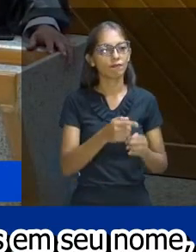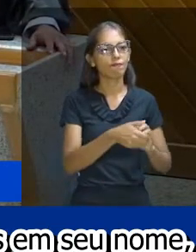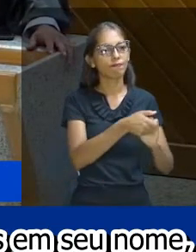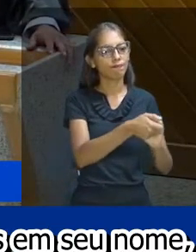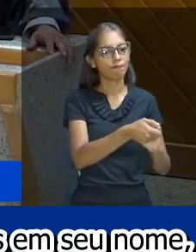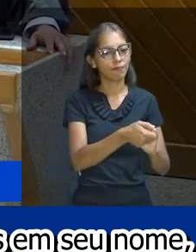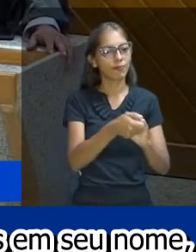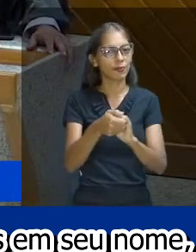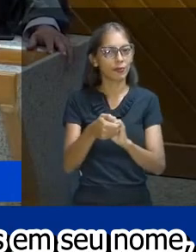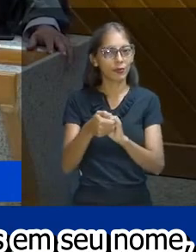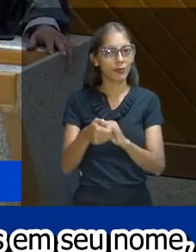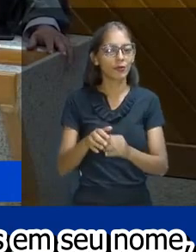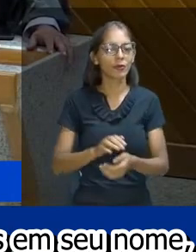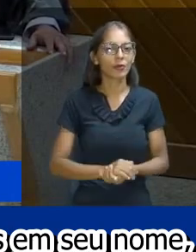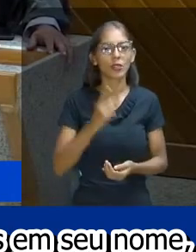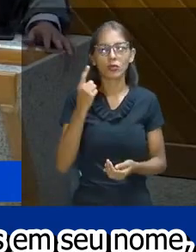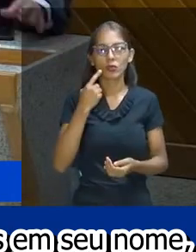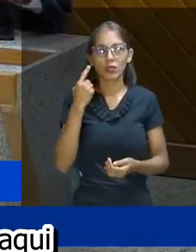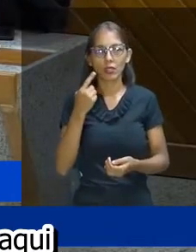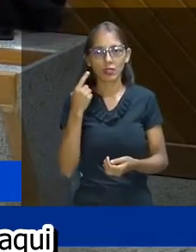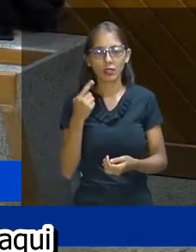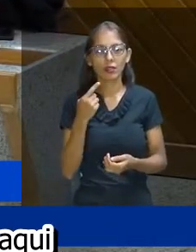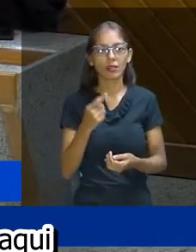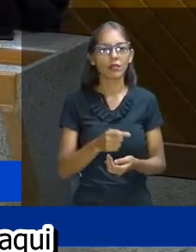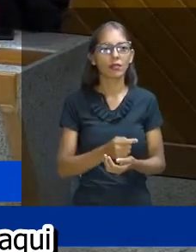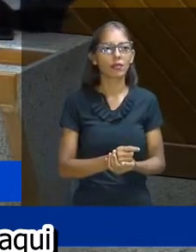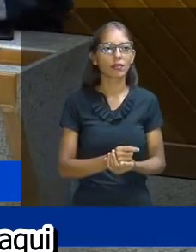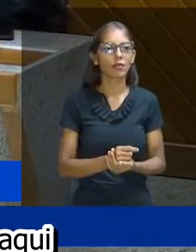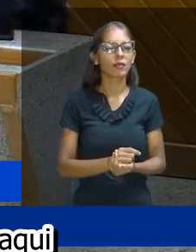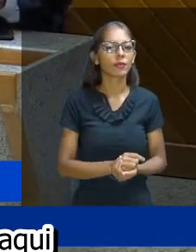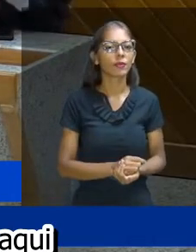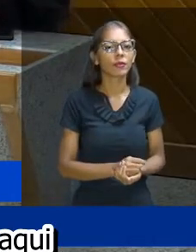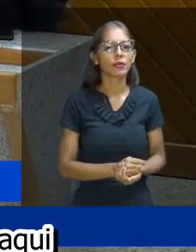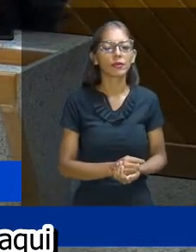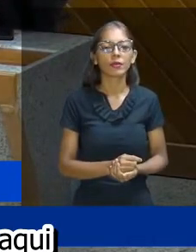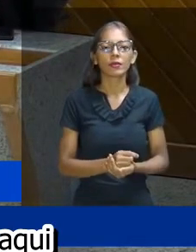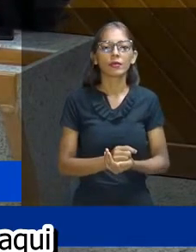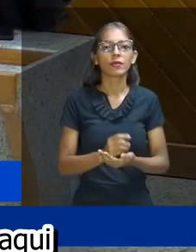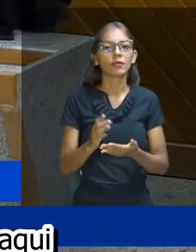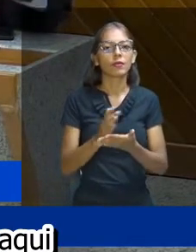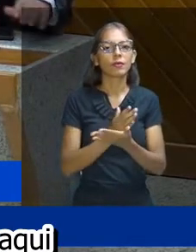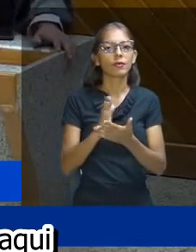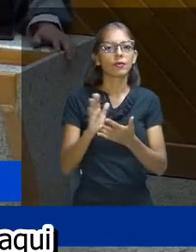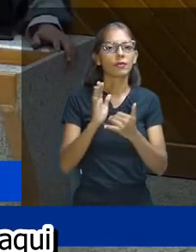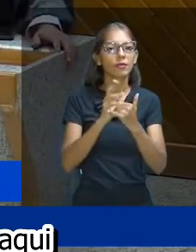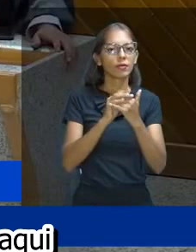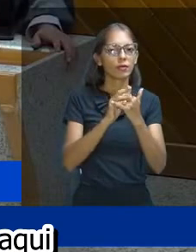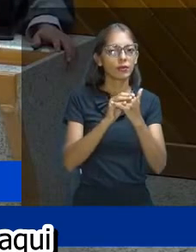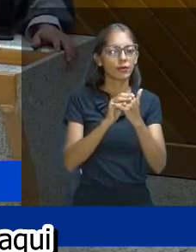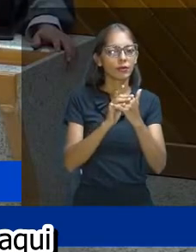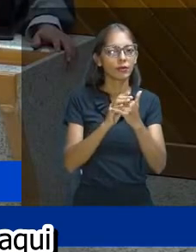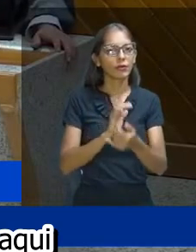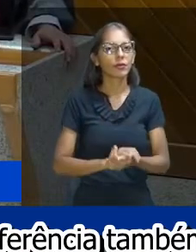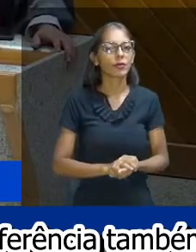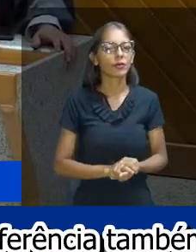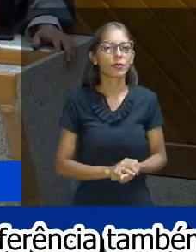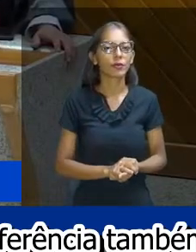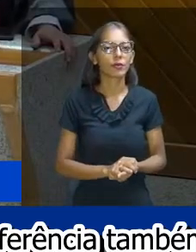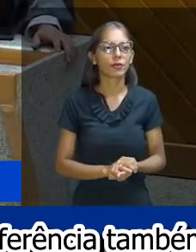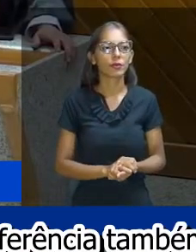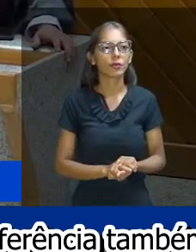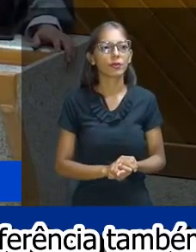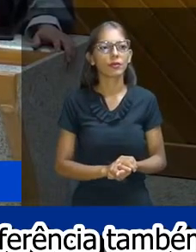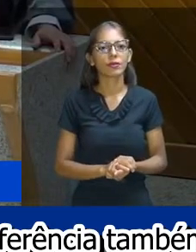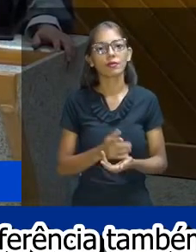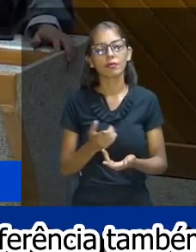qual também cumprimentou os advogados em seu nome, todos que nos assistem pelo canal do YouTube, que o doutor Madeira